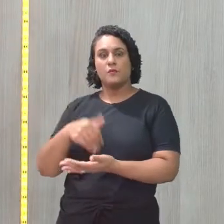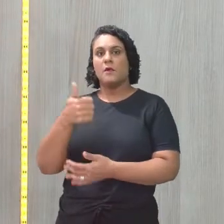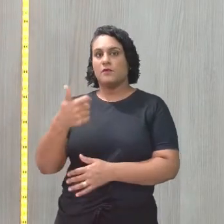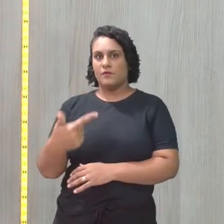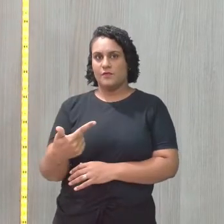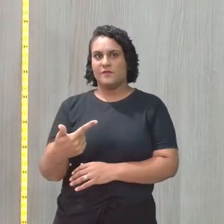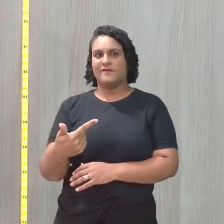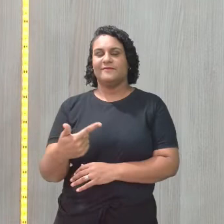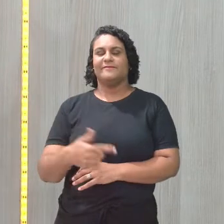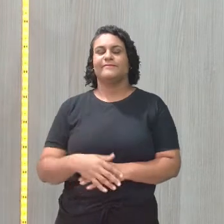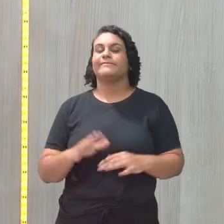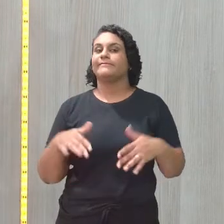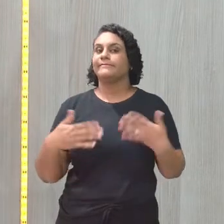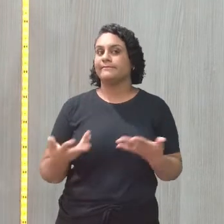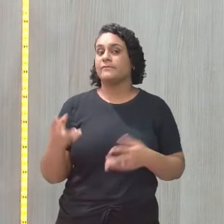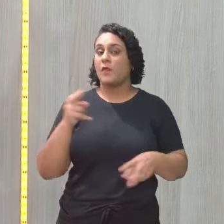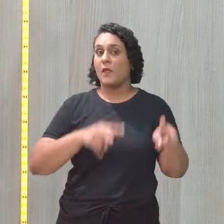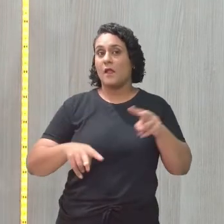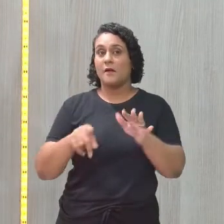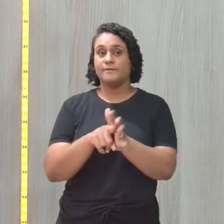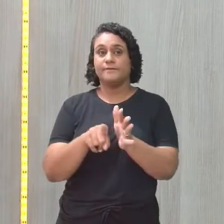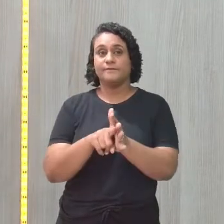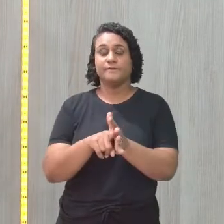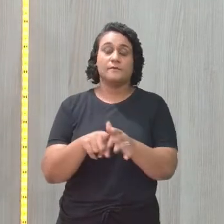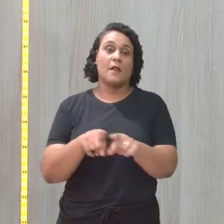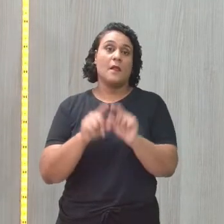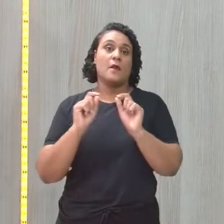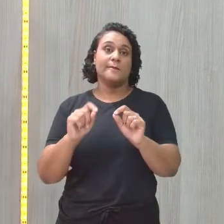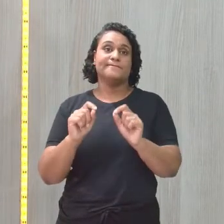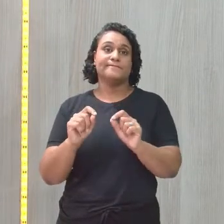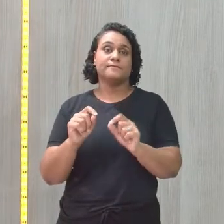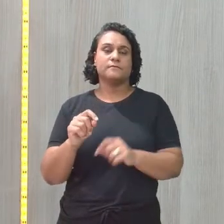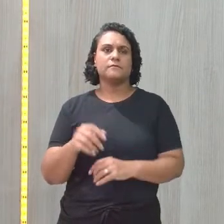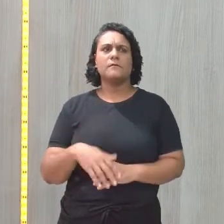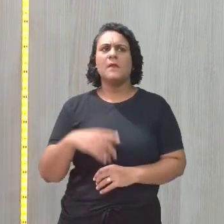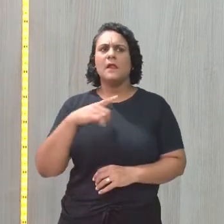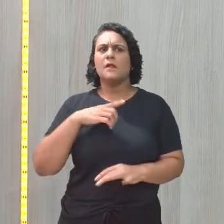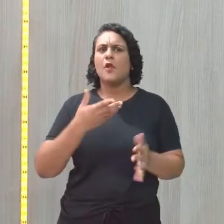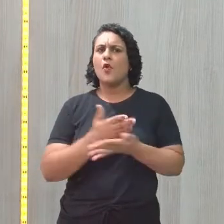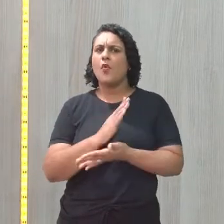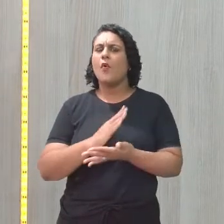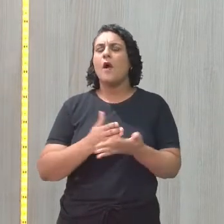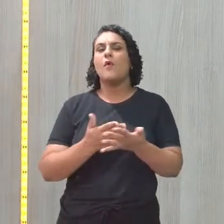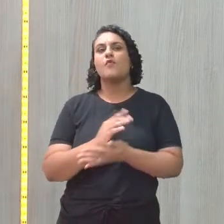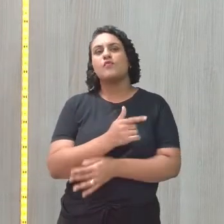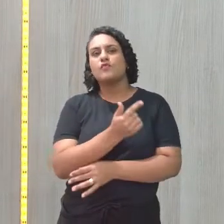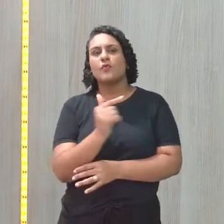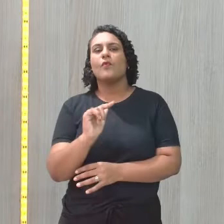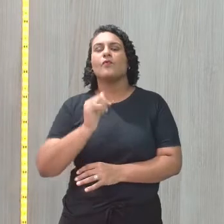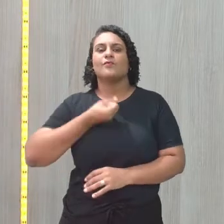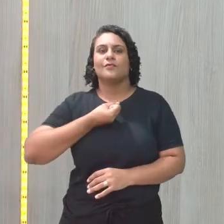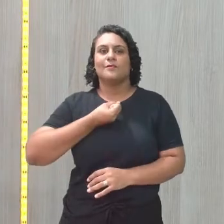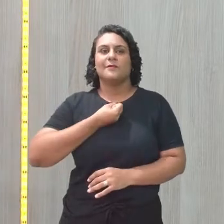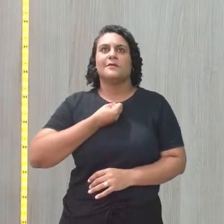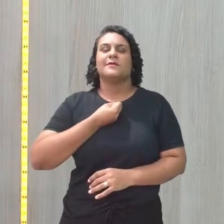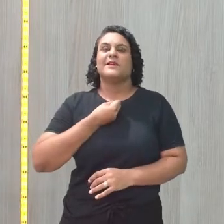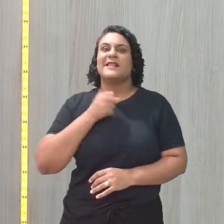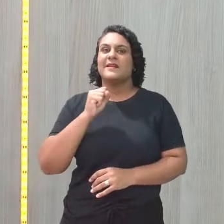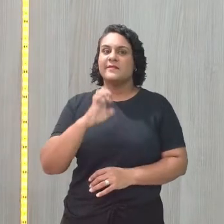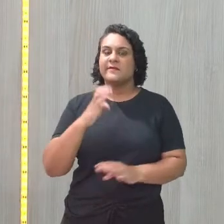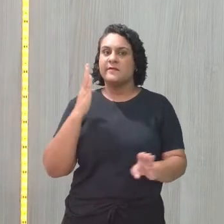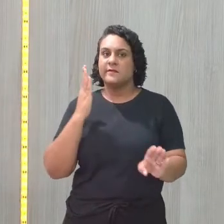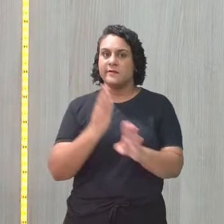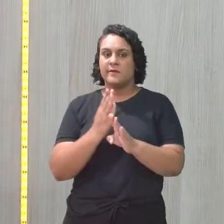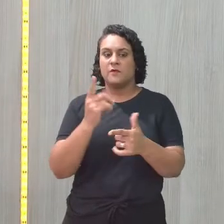12, certo? Observe também que entre esses dois números existem alguns outros números. Então, se ao você encontrar